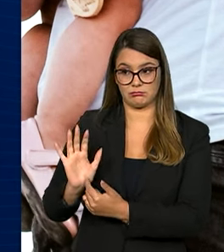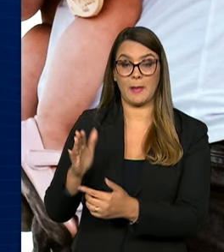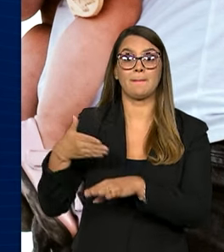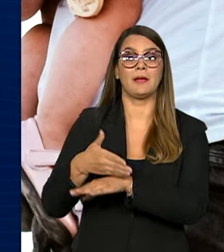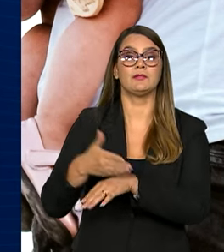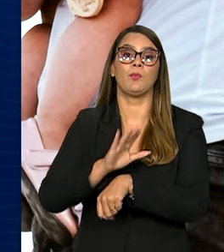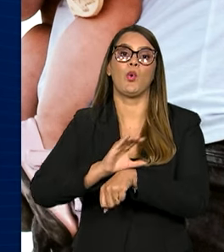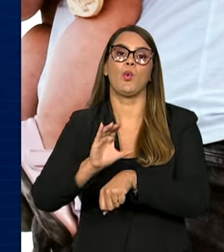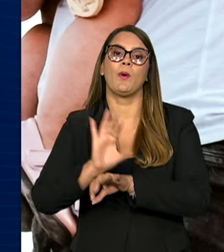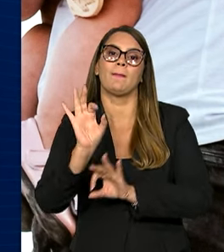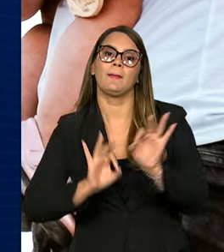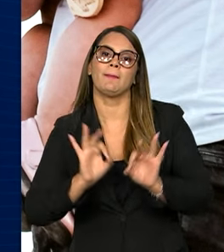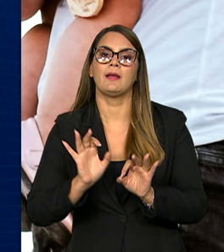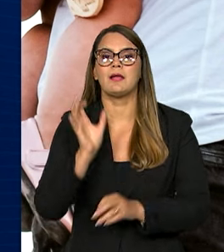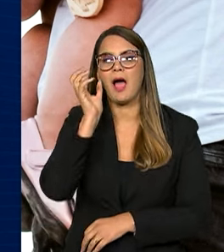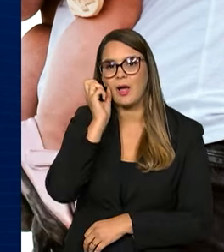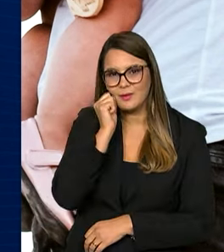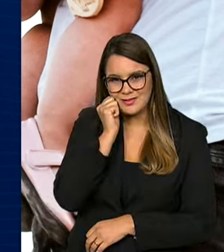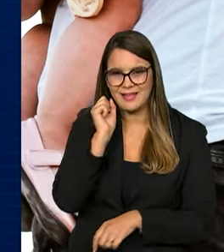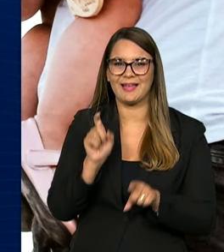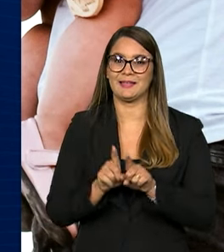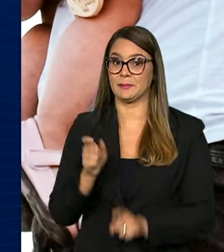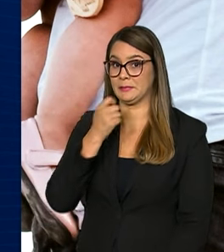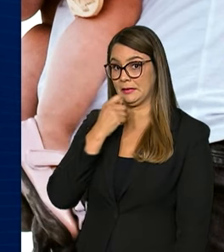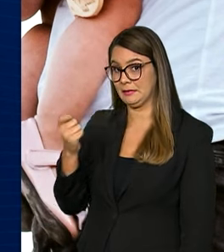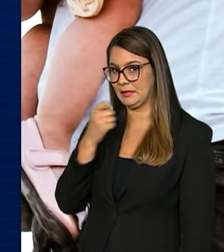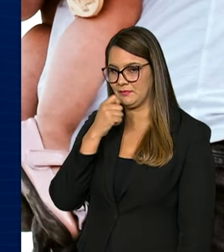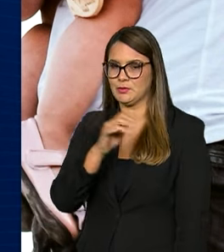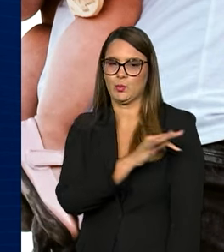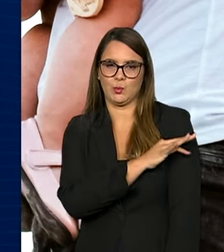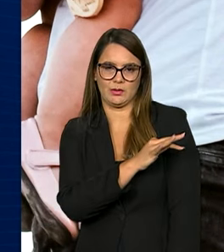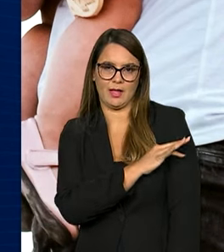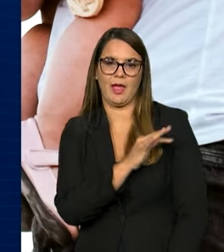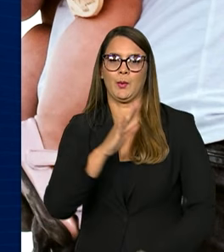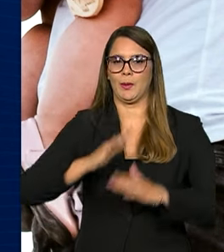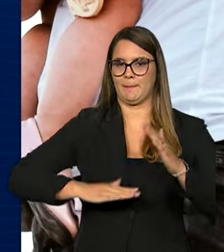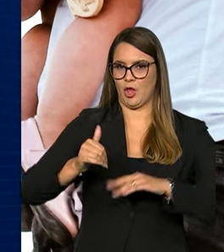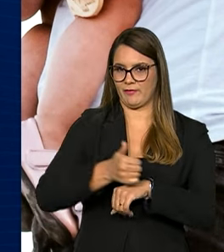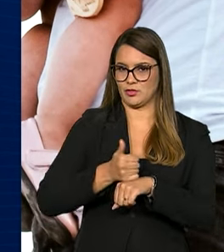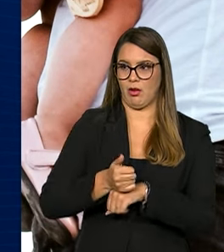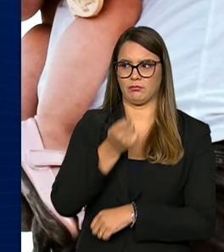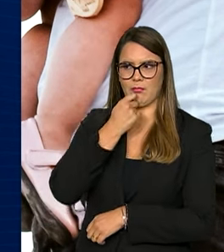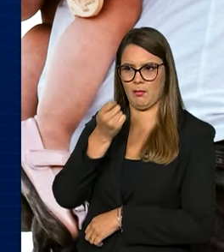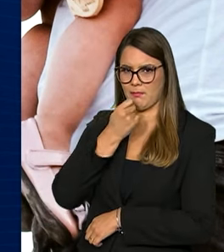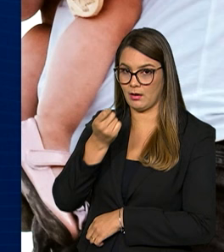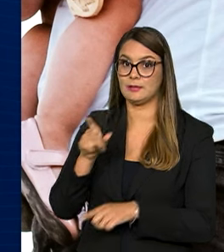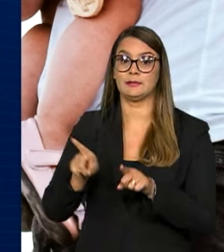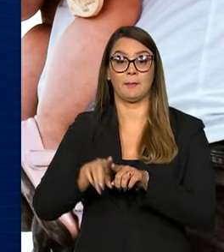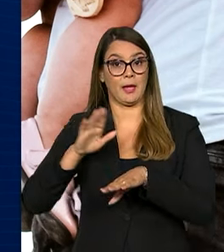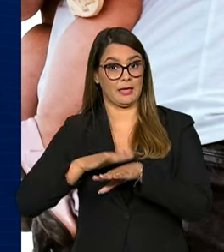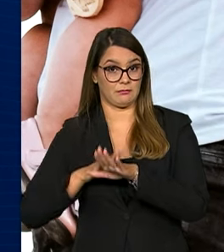curso de preparação para a adoção e de entrevistas com técnicos e especialistas. É também